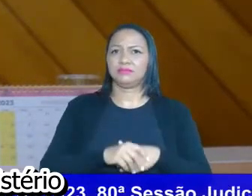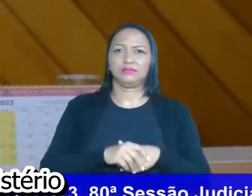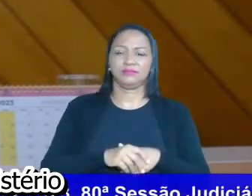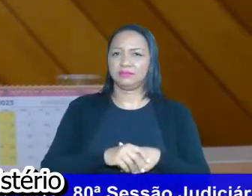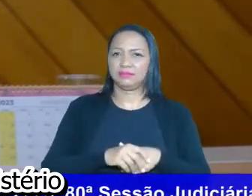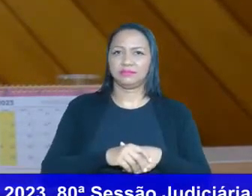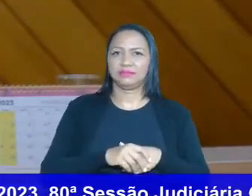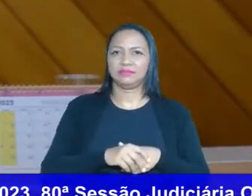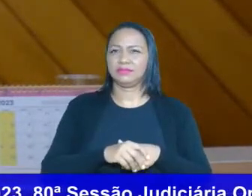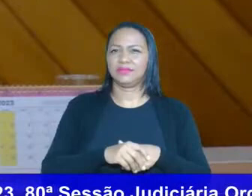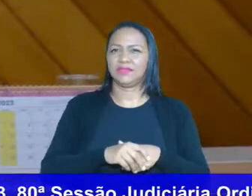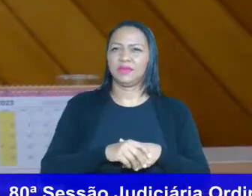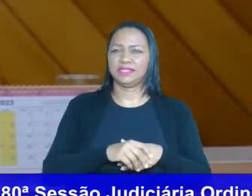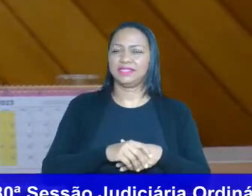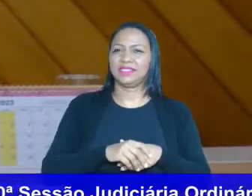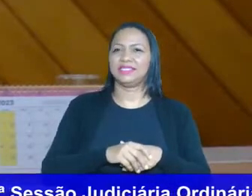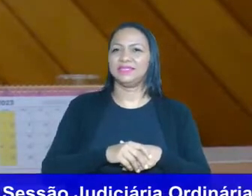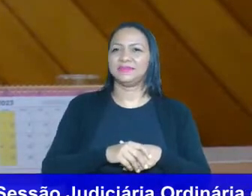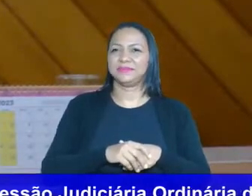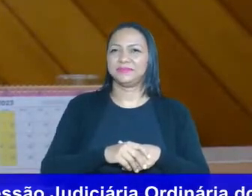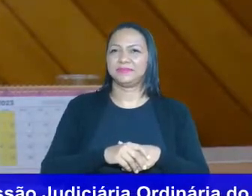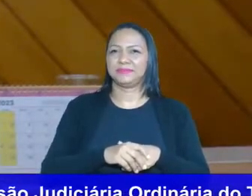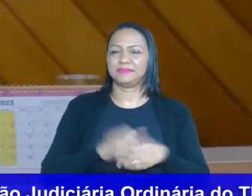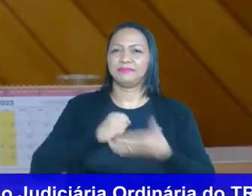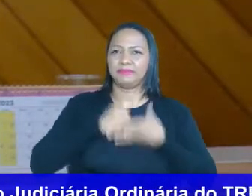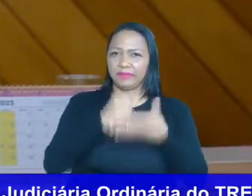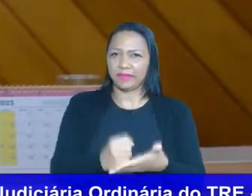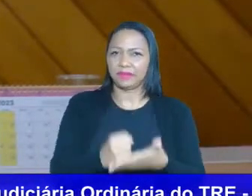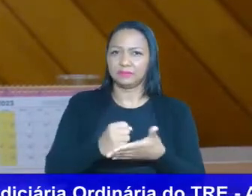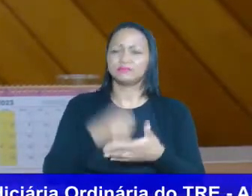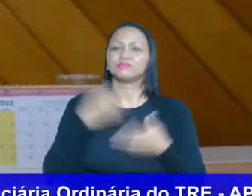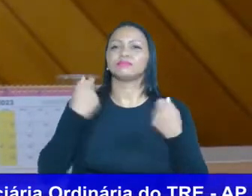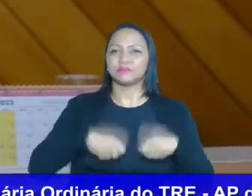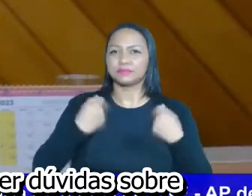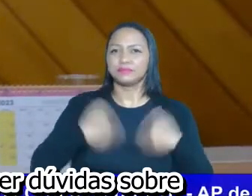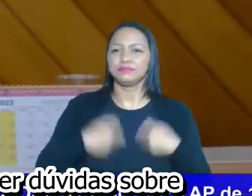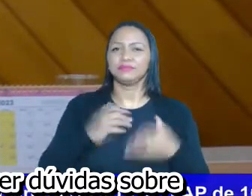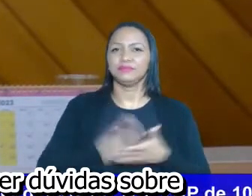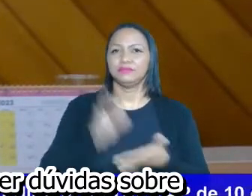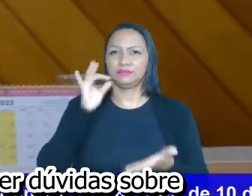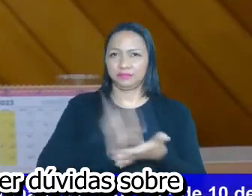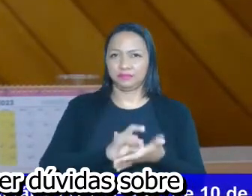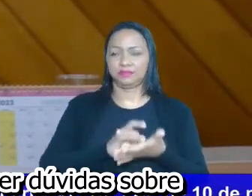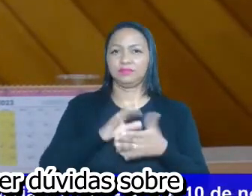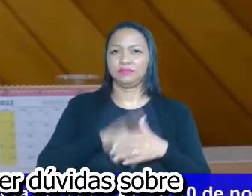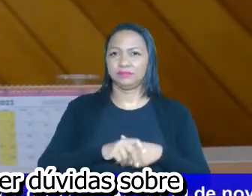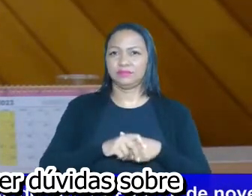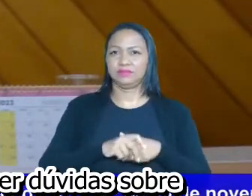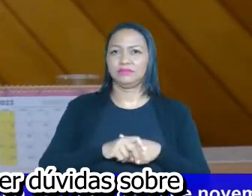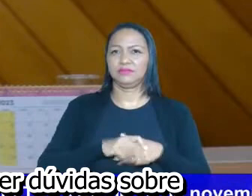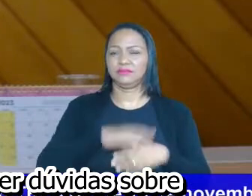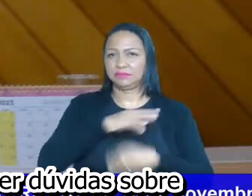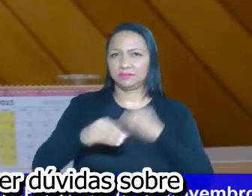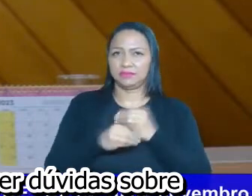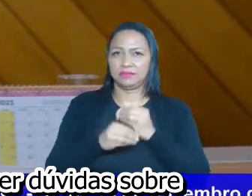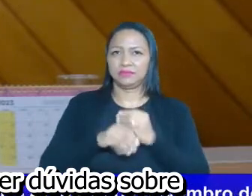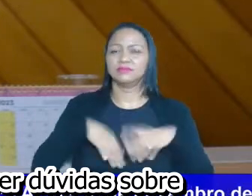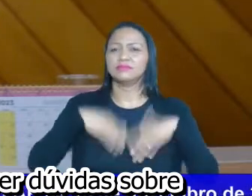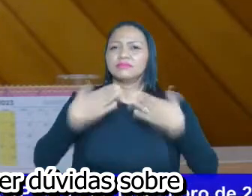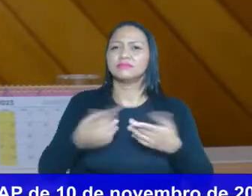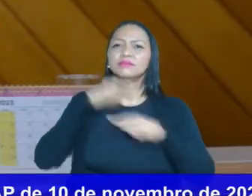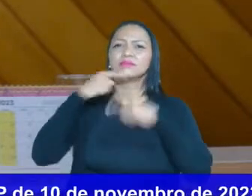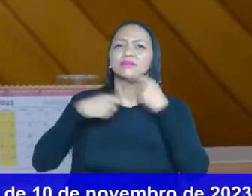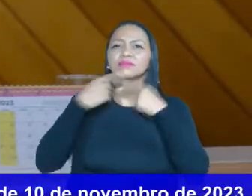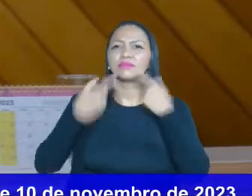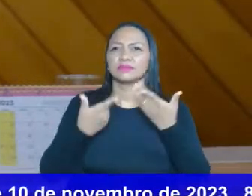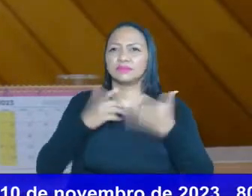a que o Ministério Público reiteradamente sustenta que seriam necessárias, na verdade, isso é apenas um complemento quando houver dúvida